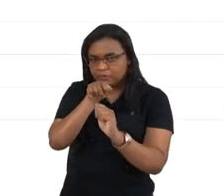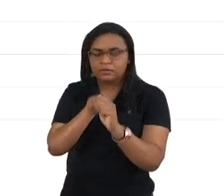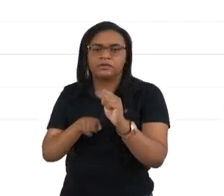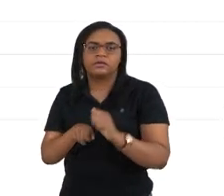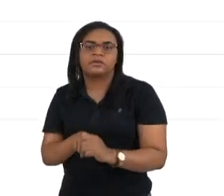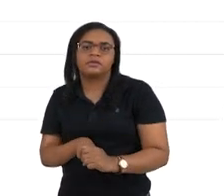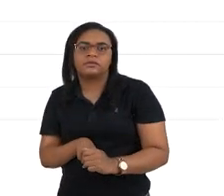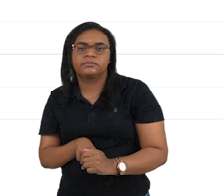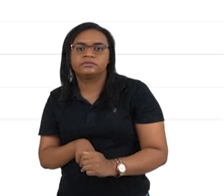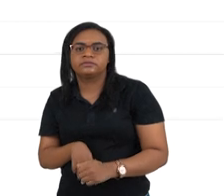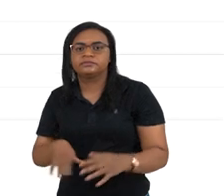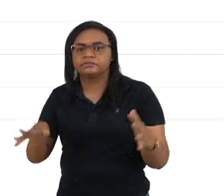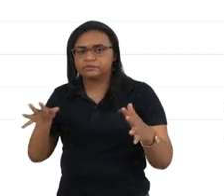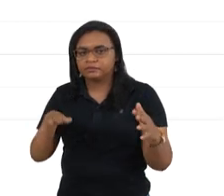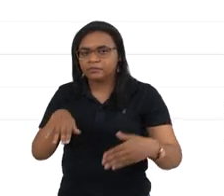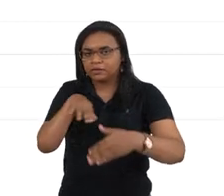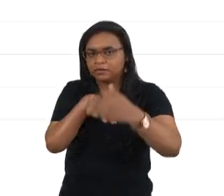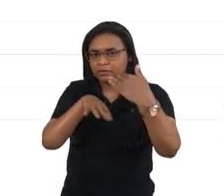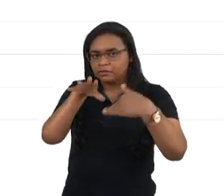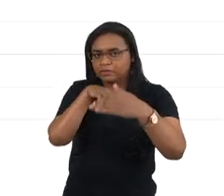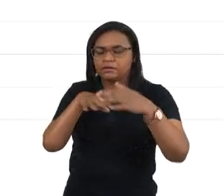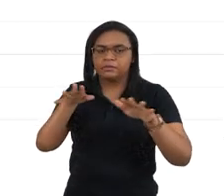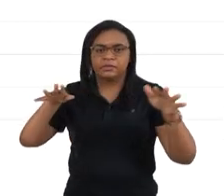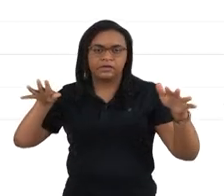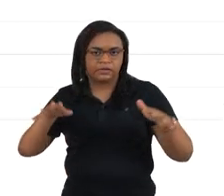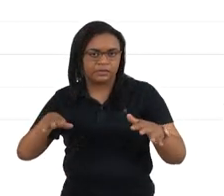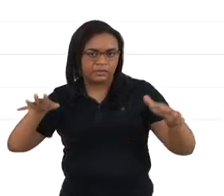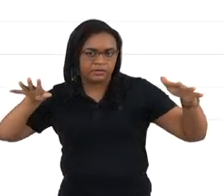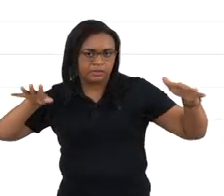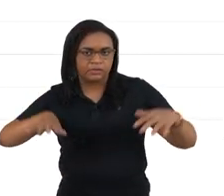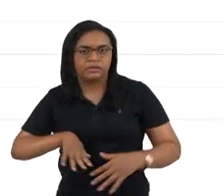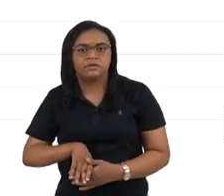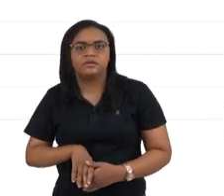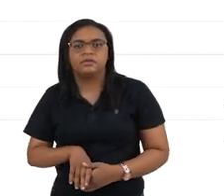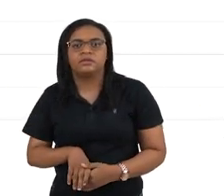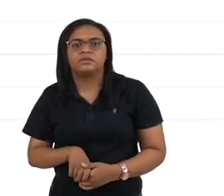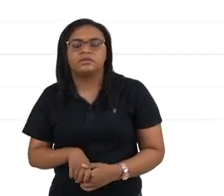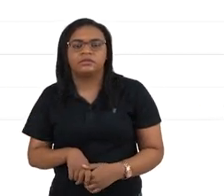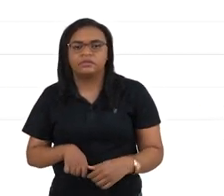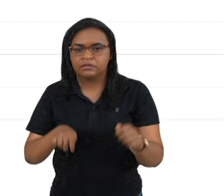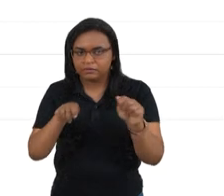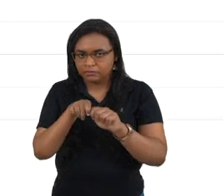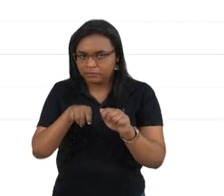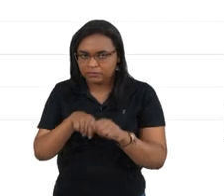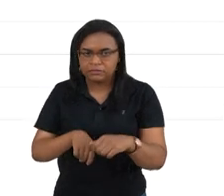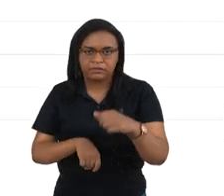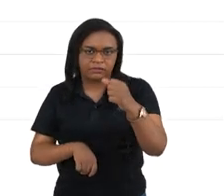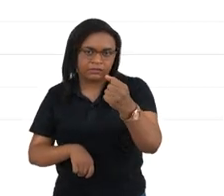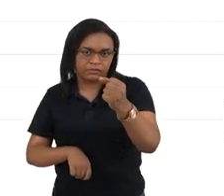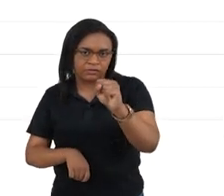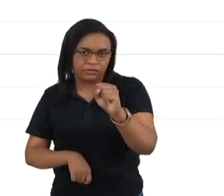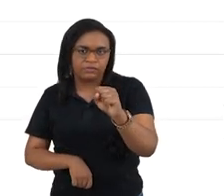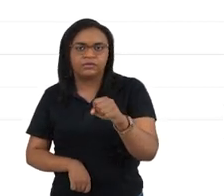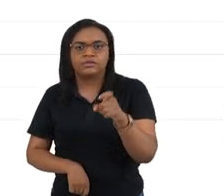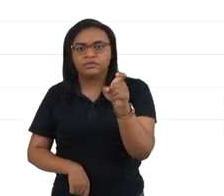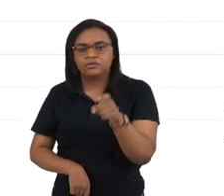trocadas, significa que as grandezas são inversamente proporcionais. Então, eu faço o seguinte, ó. O 18 e o x fica do jeito que está e